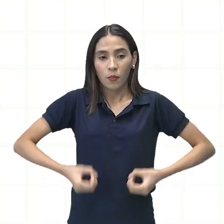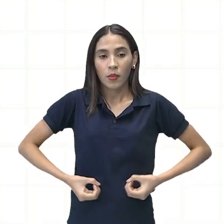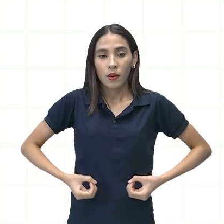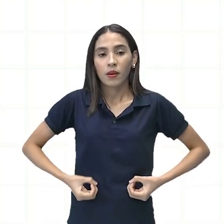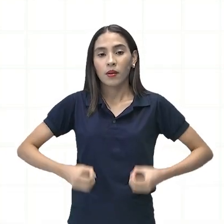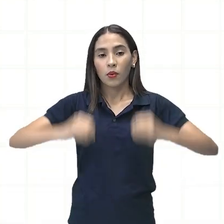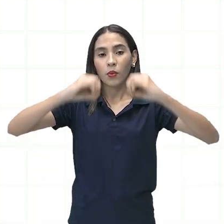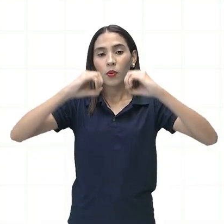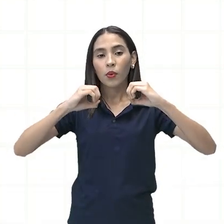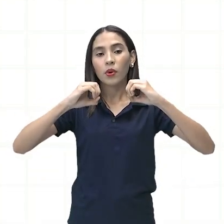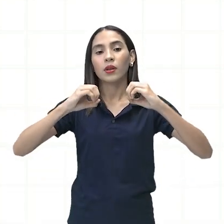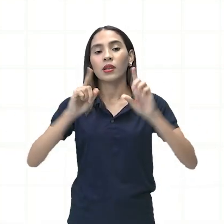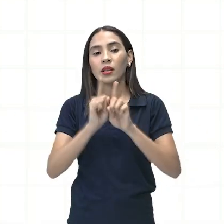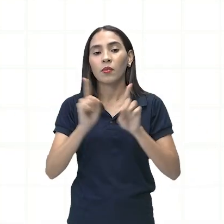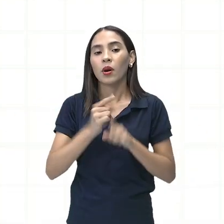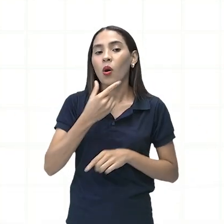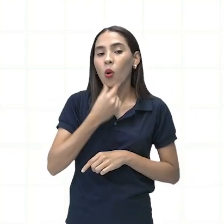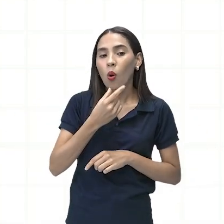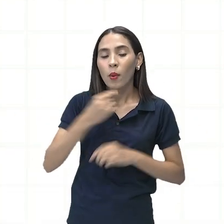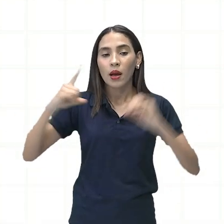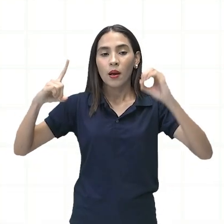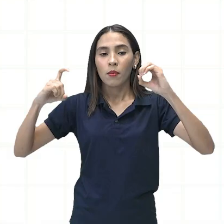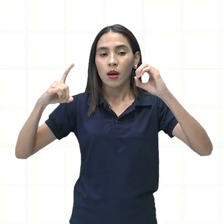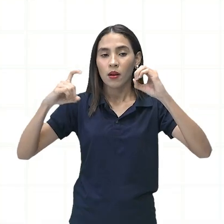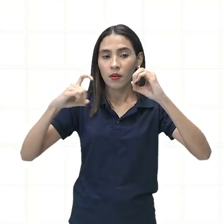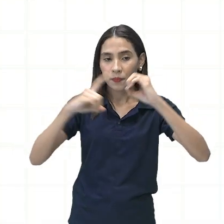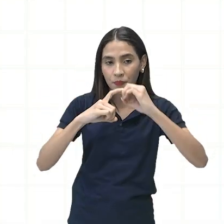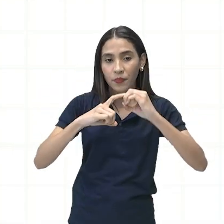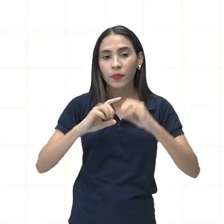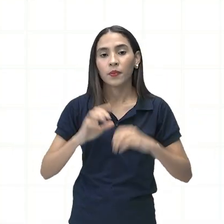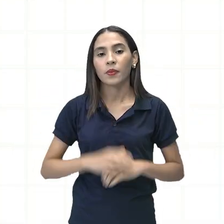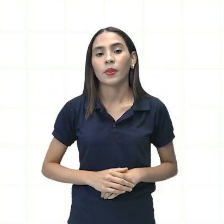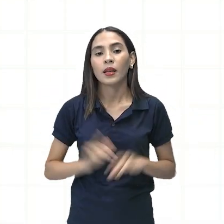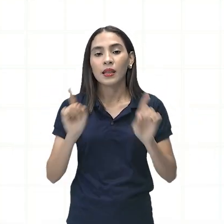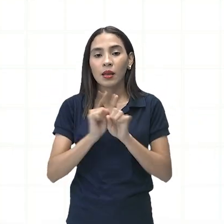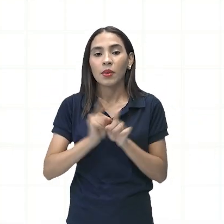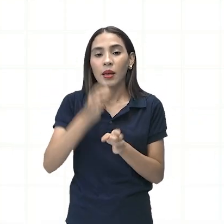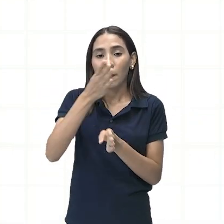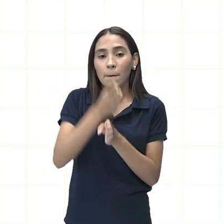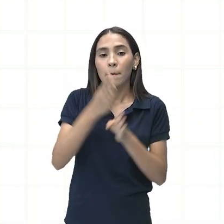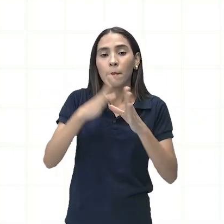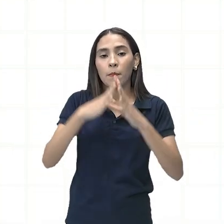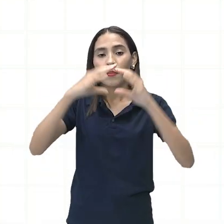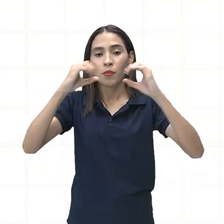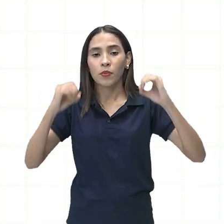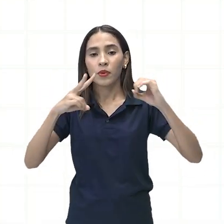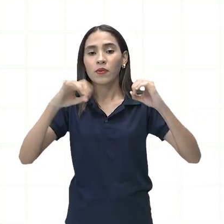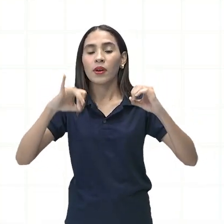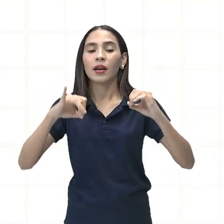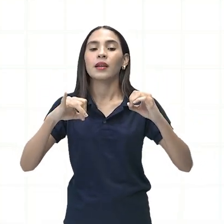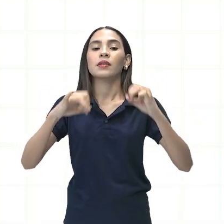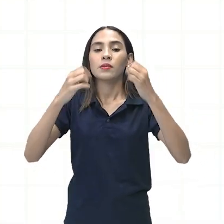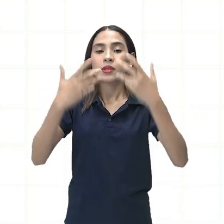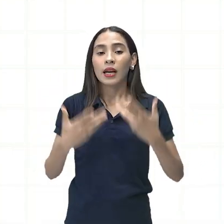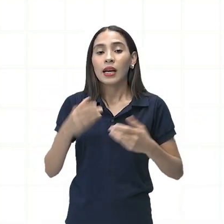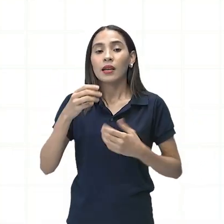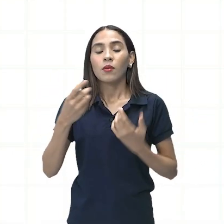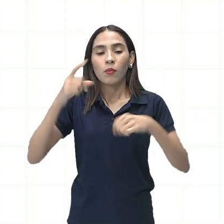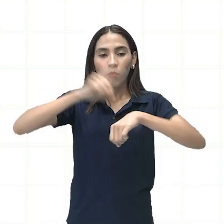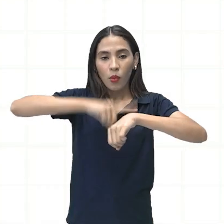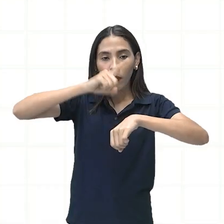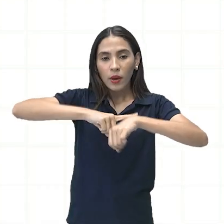gameta masculino, o espermatozoide. E a meiose vai garantir que, quando ocorrer